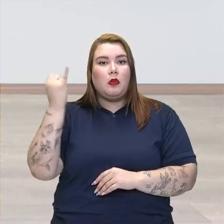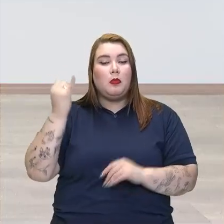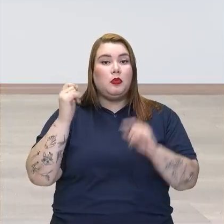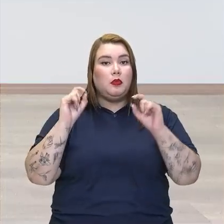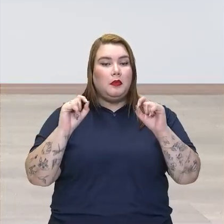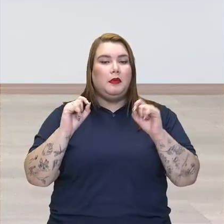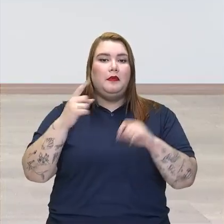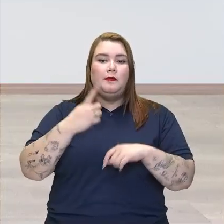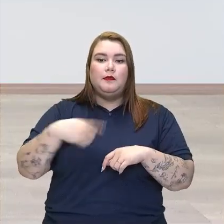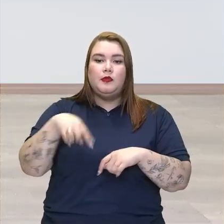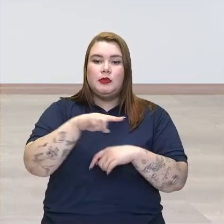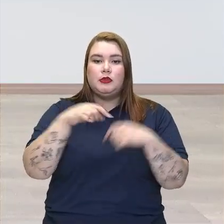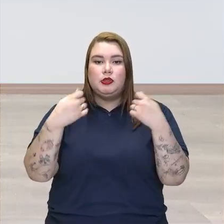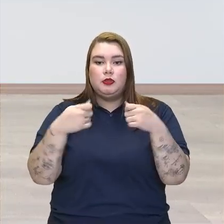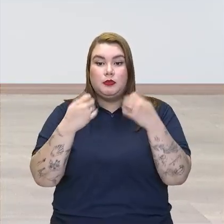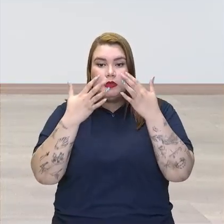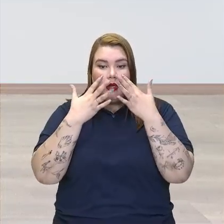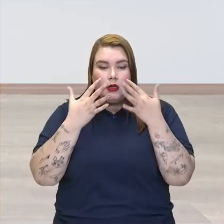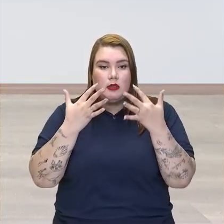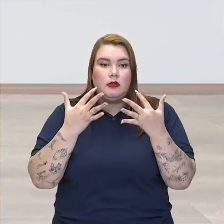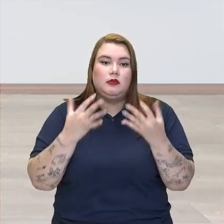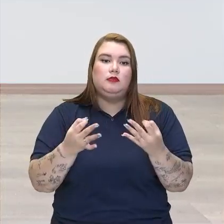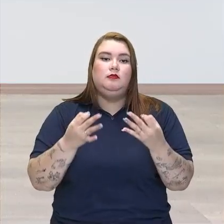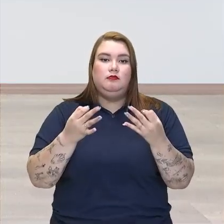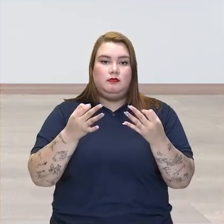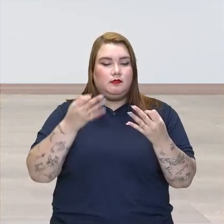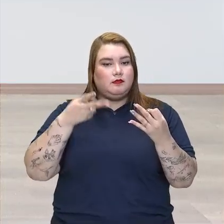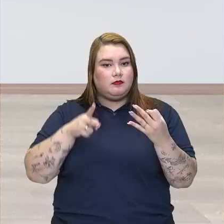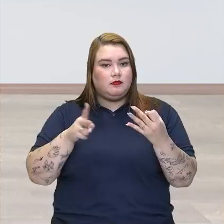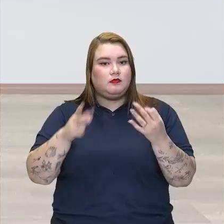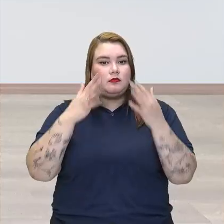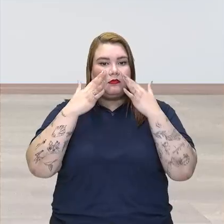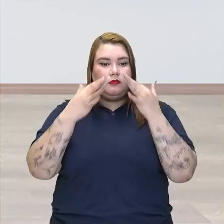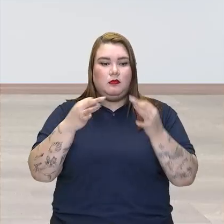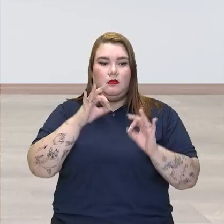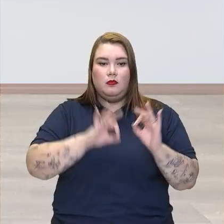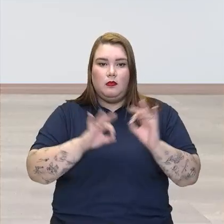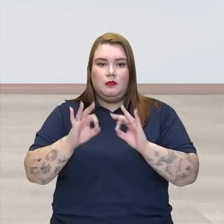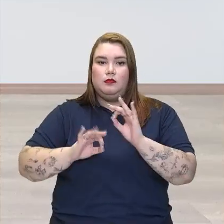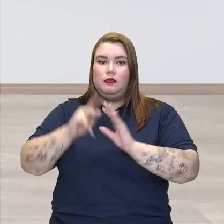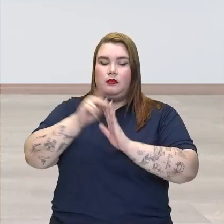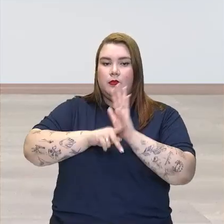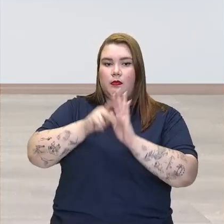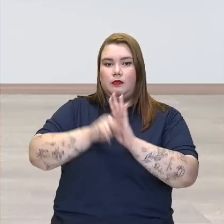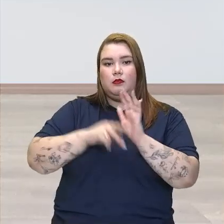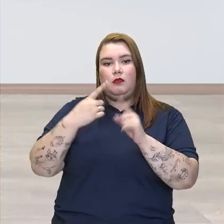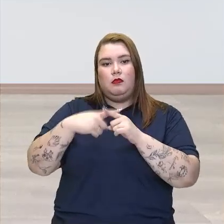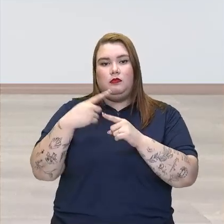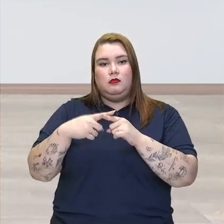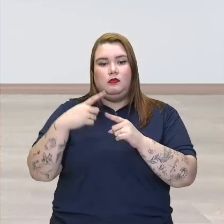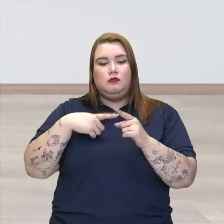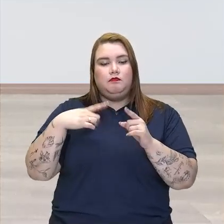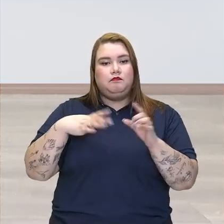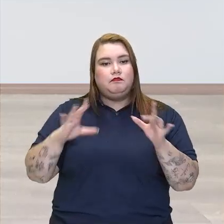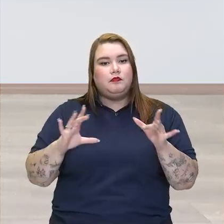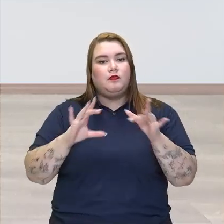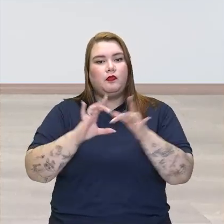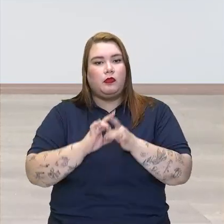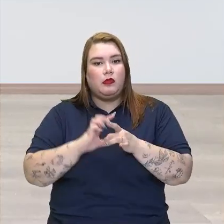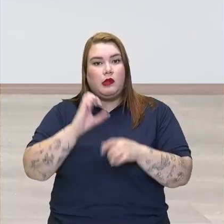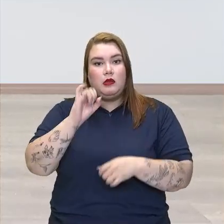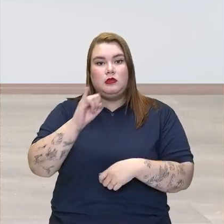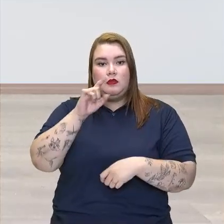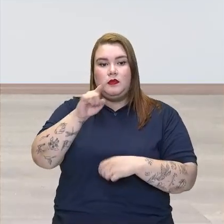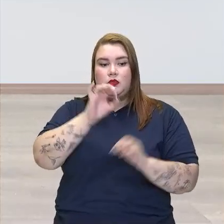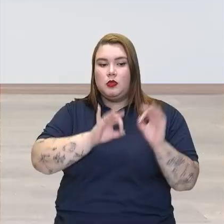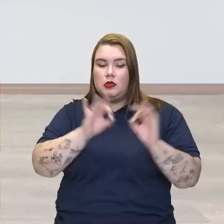vocês, professores presenciais, que vocês estejam atentos à organização desses projetos, porque eles só têm sentido de ser se vocês organizarem aí